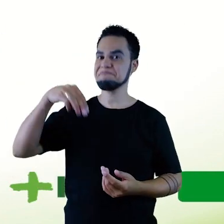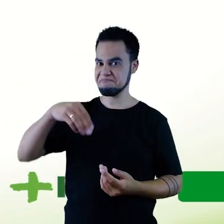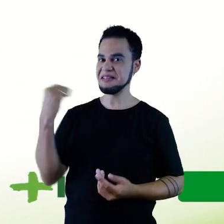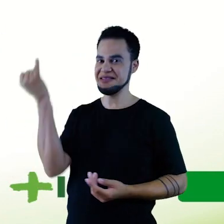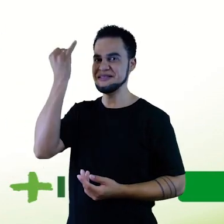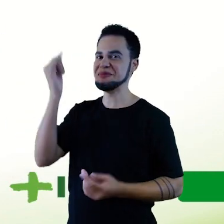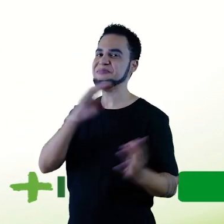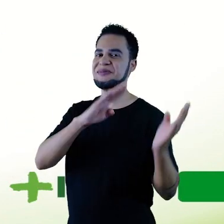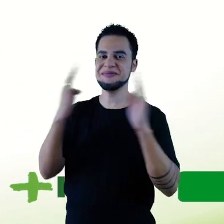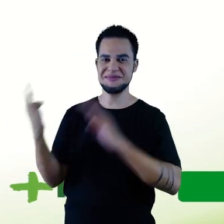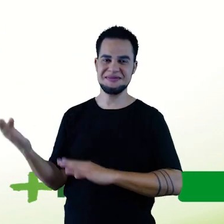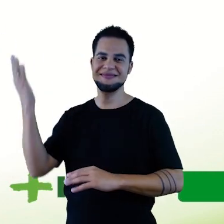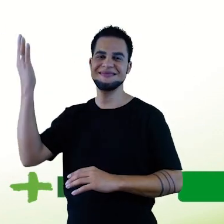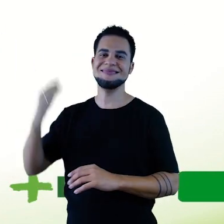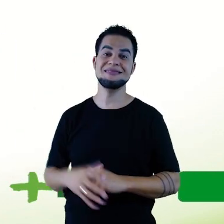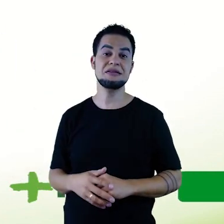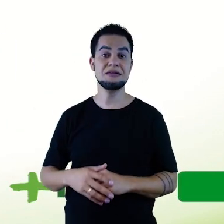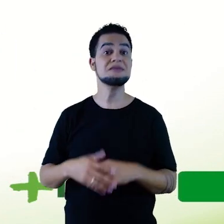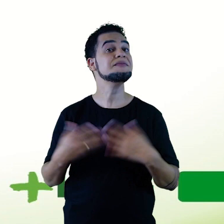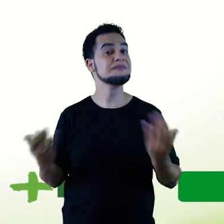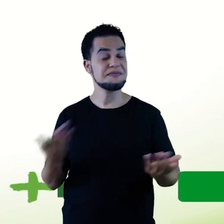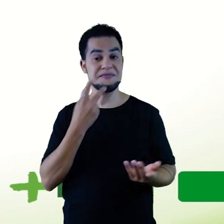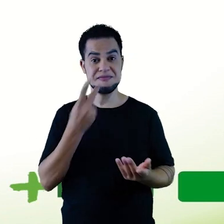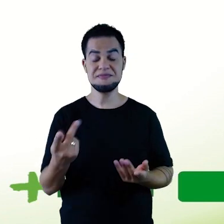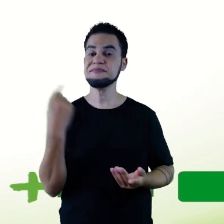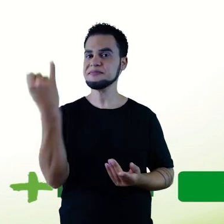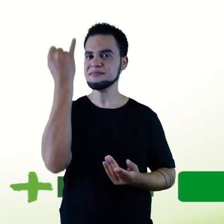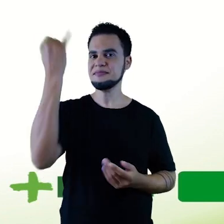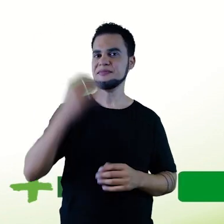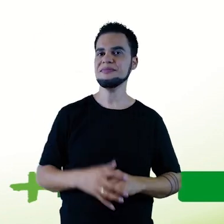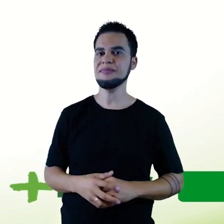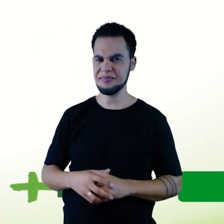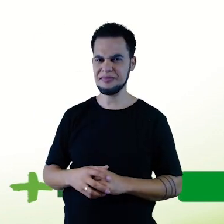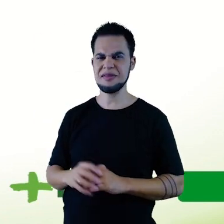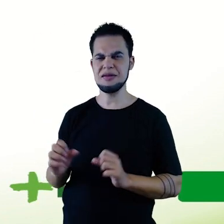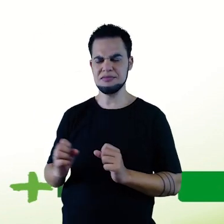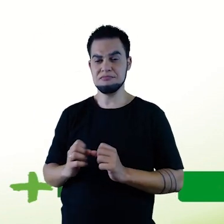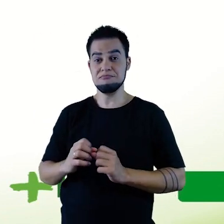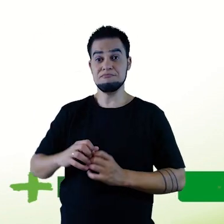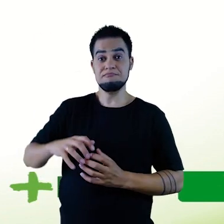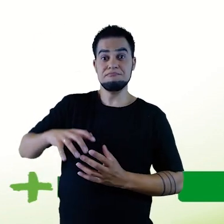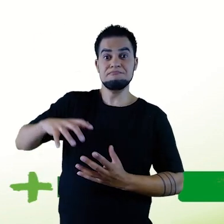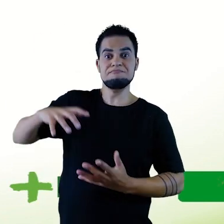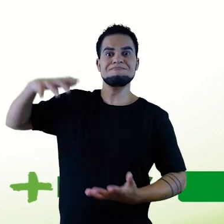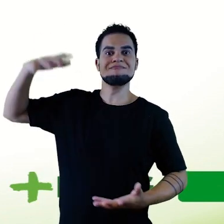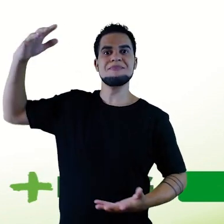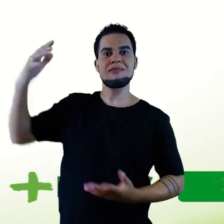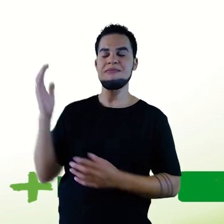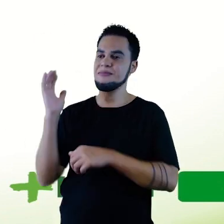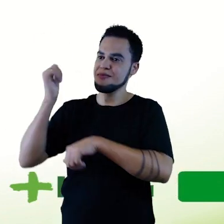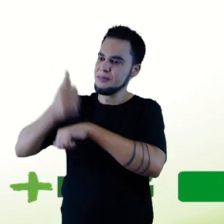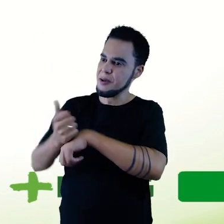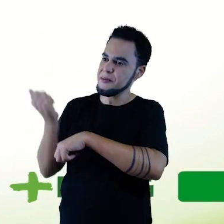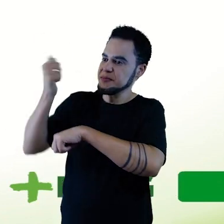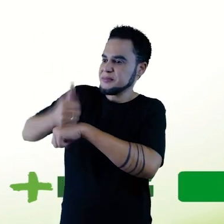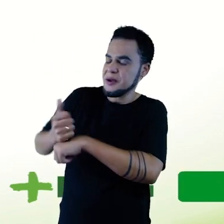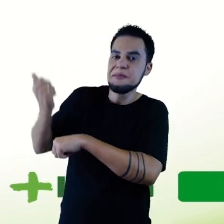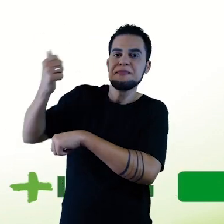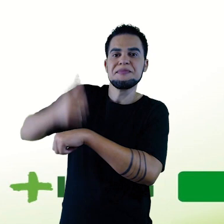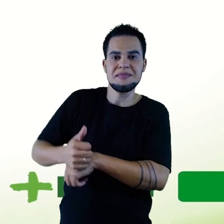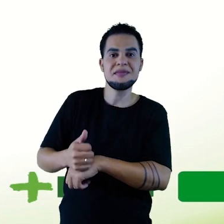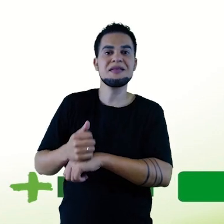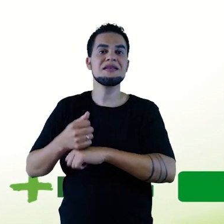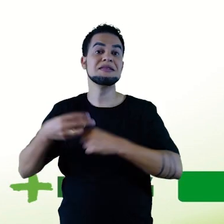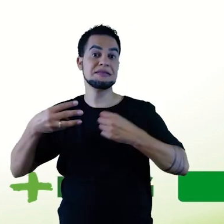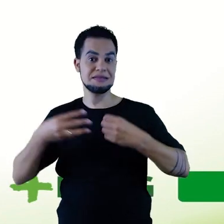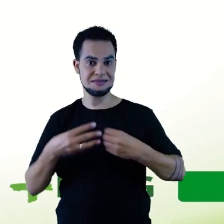um processo importante. Então aqui já falei uma das importâncias, ó, crescimento, né, reposição de